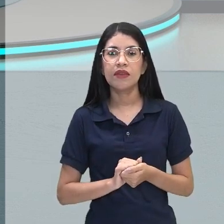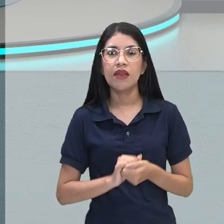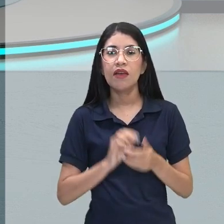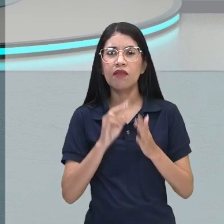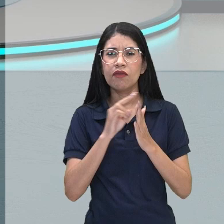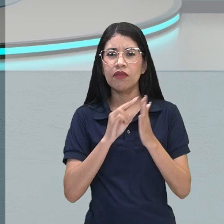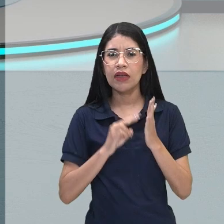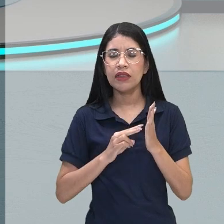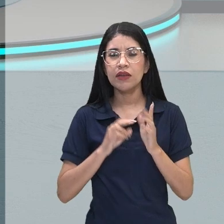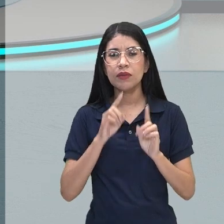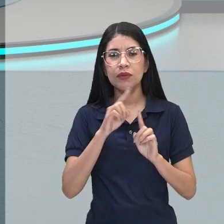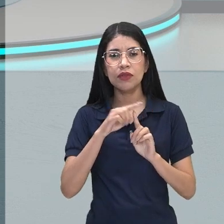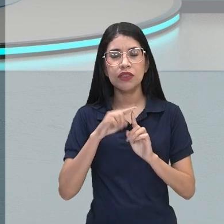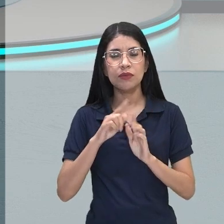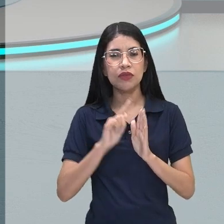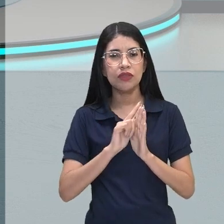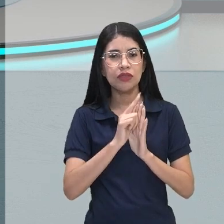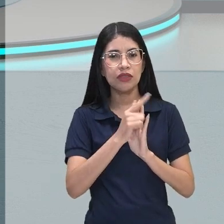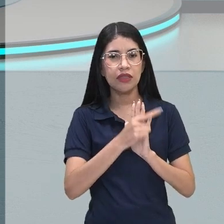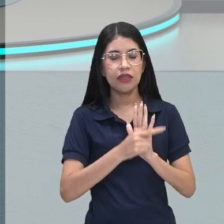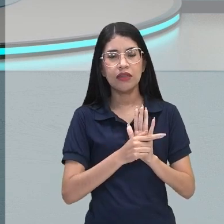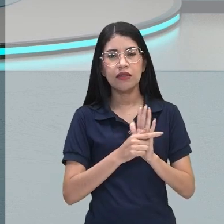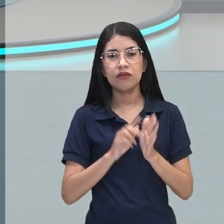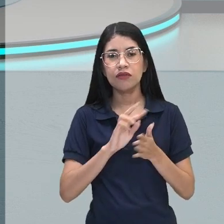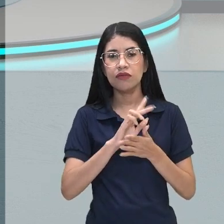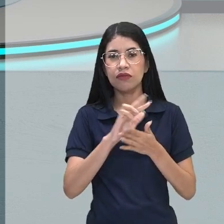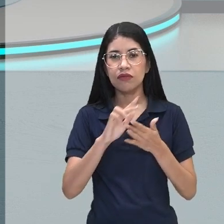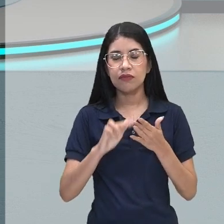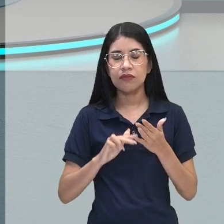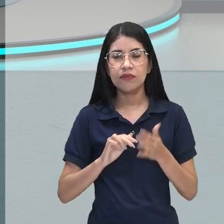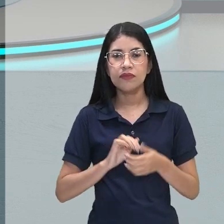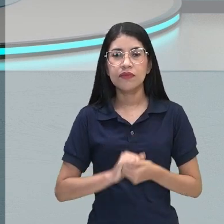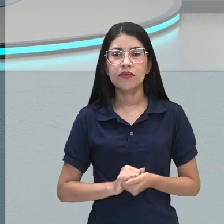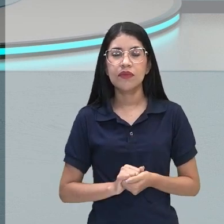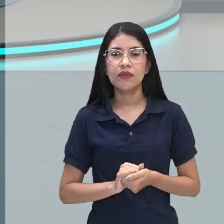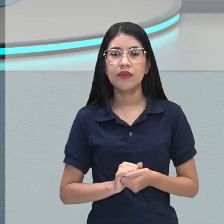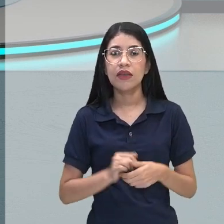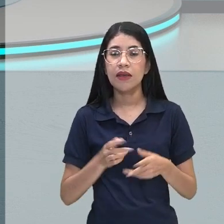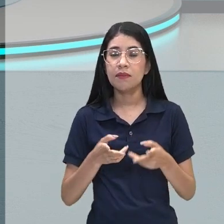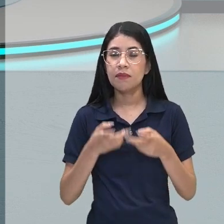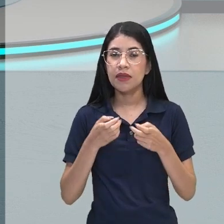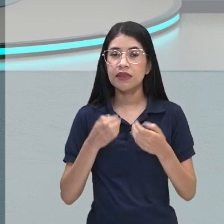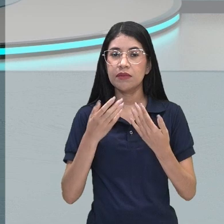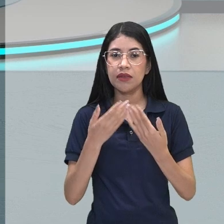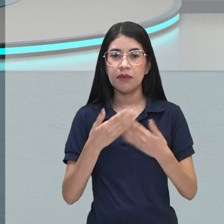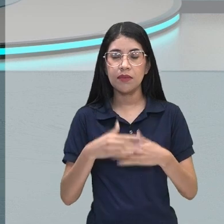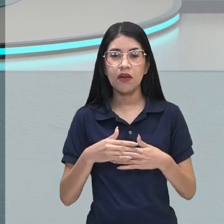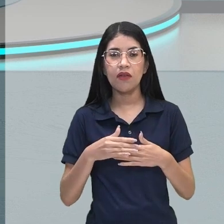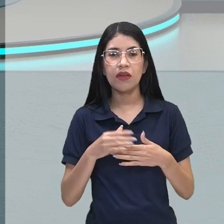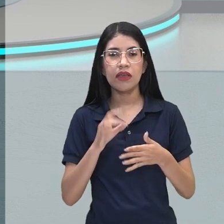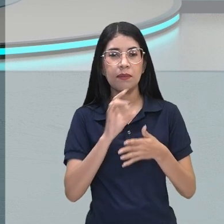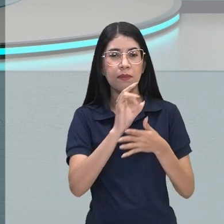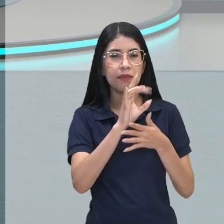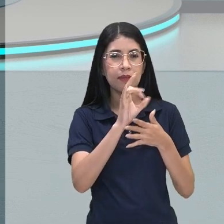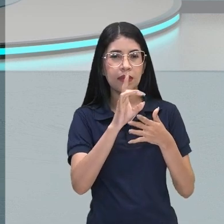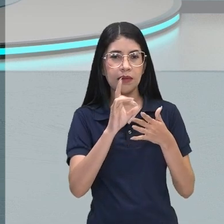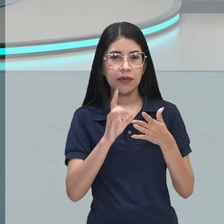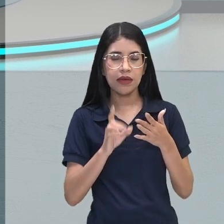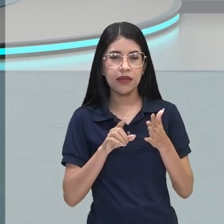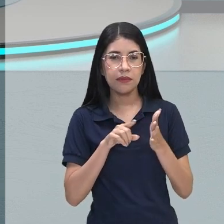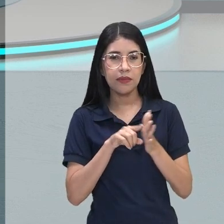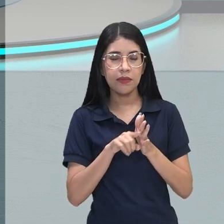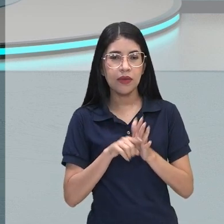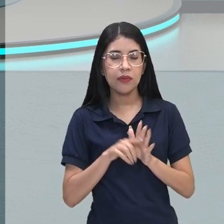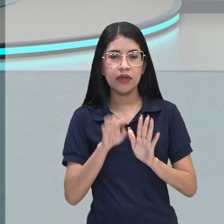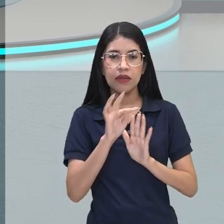diferentes tipos de gêneros textuais. Como vocês puderam perceber nessa prova, cada questão era um tipo de gênero diferente.